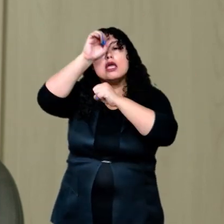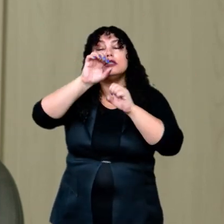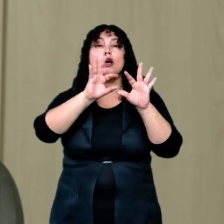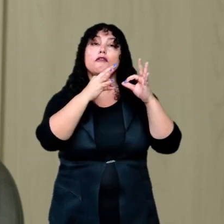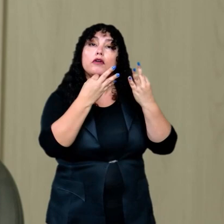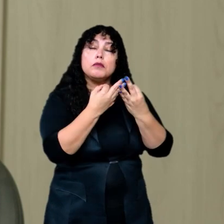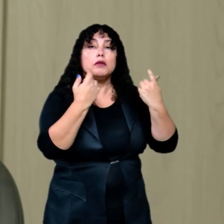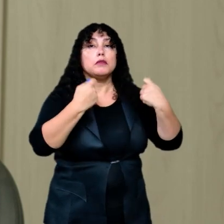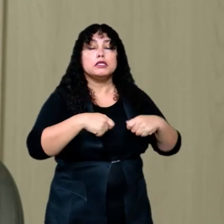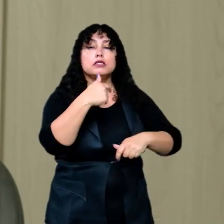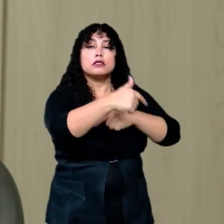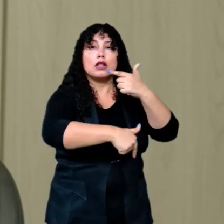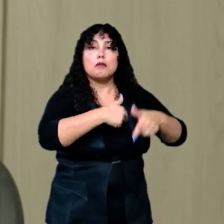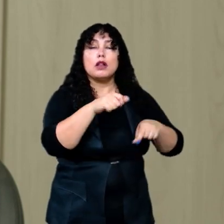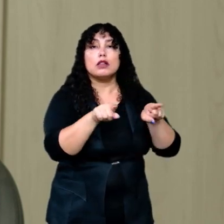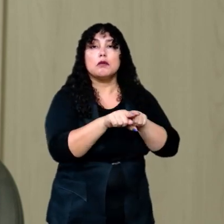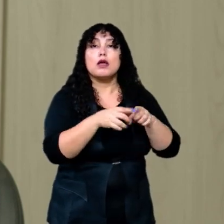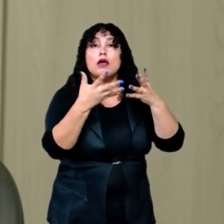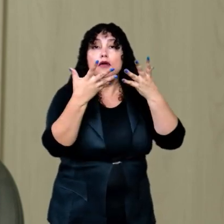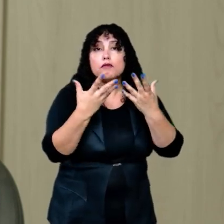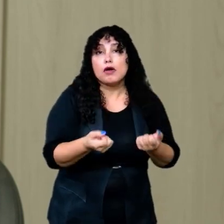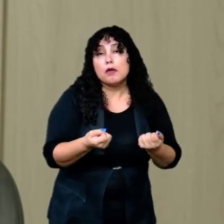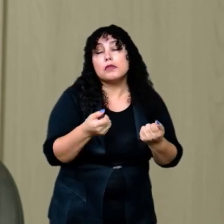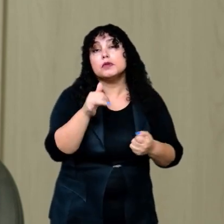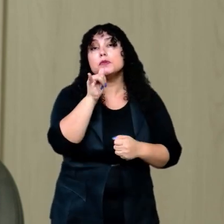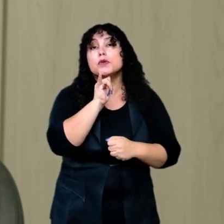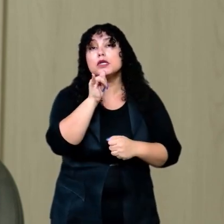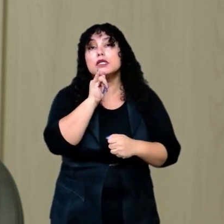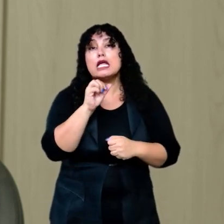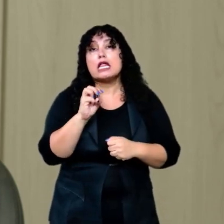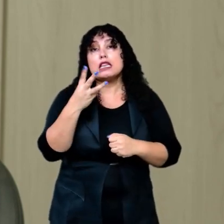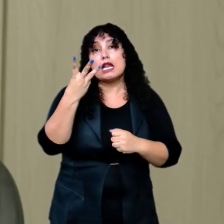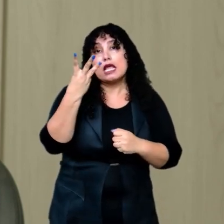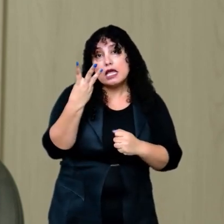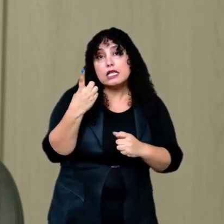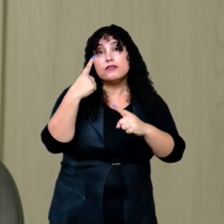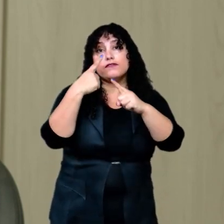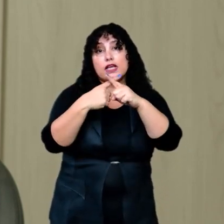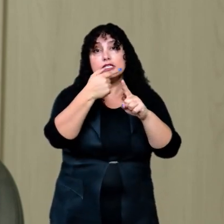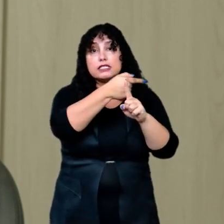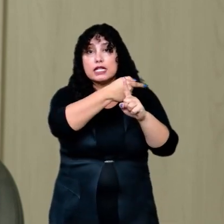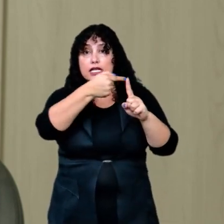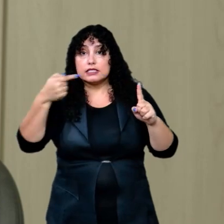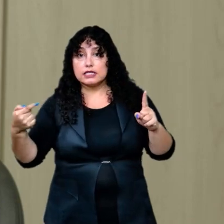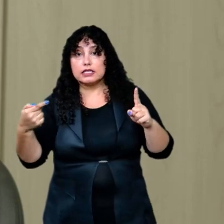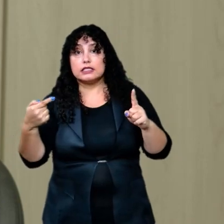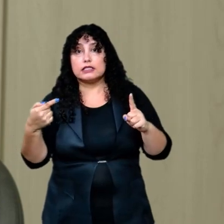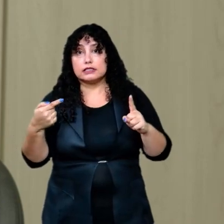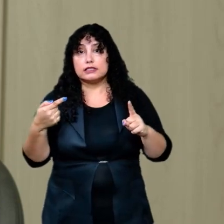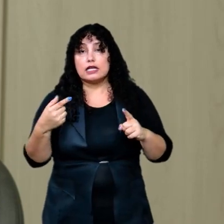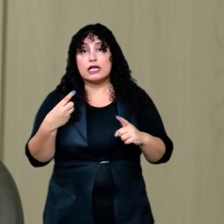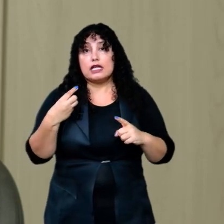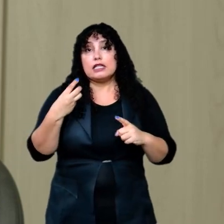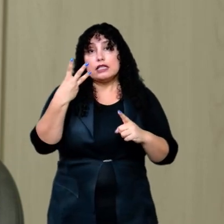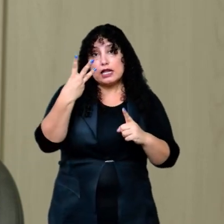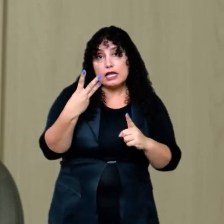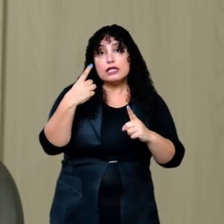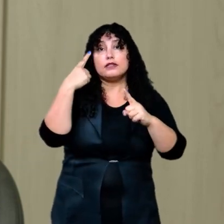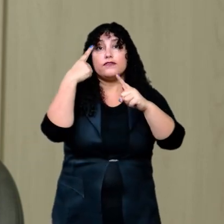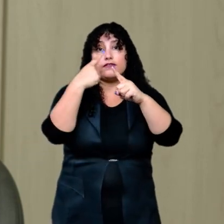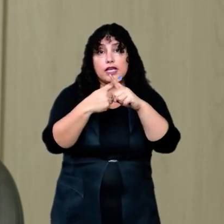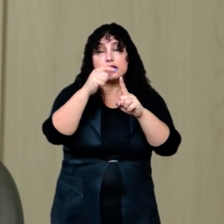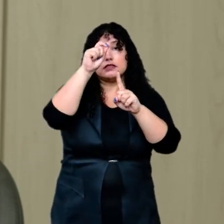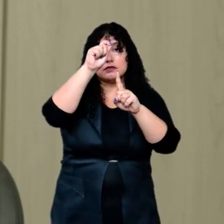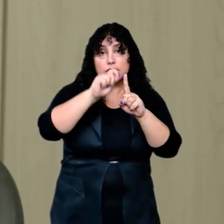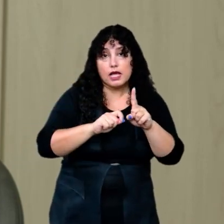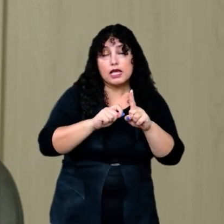também precisa ser trabalhada. Então, vamos fazer, por exemplo, 3 vezes na semana a criança, 3 vezes no mês a criança e